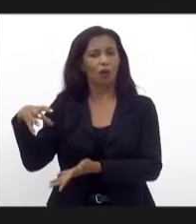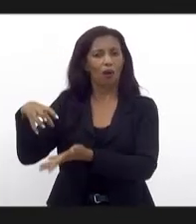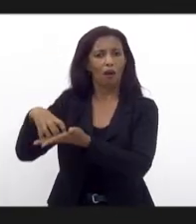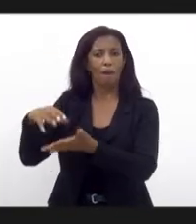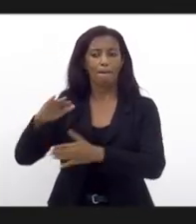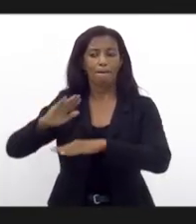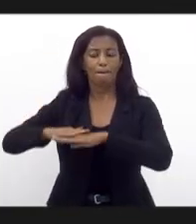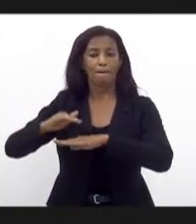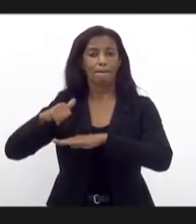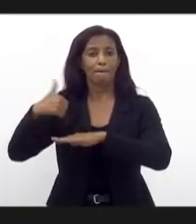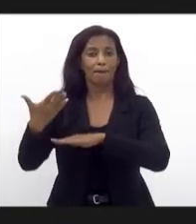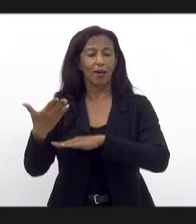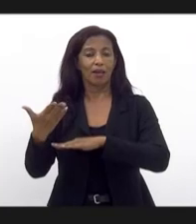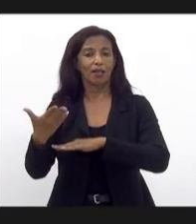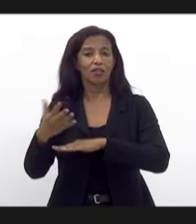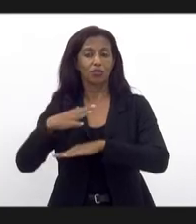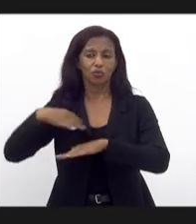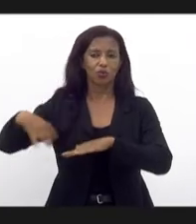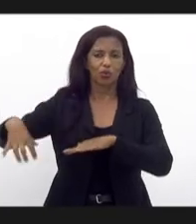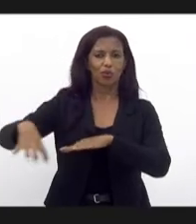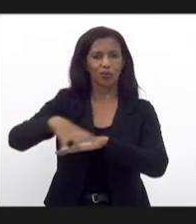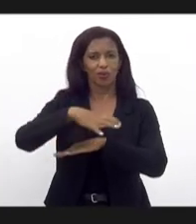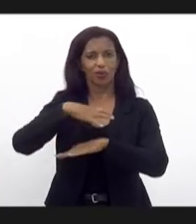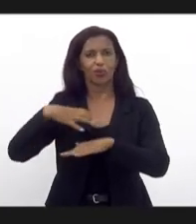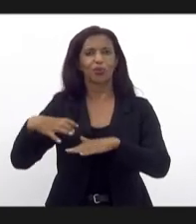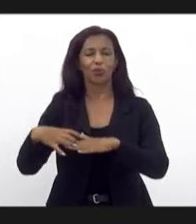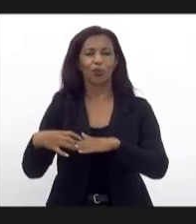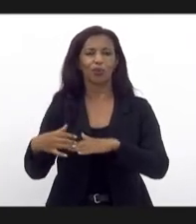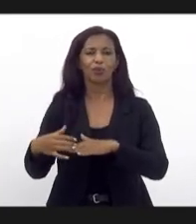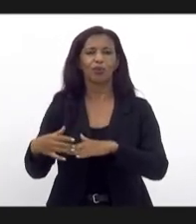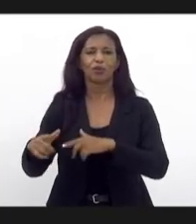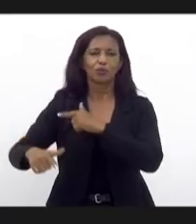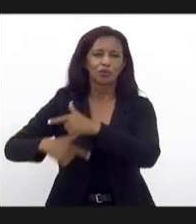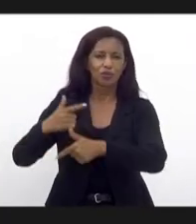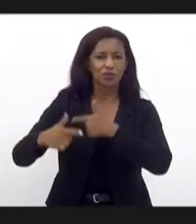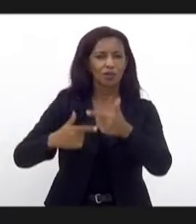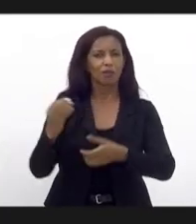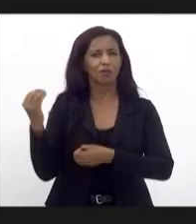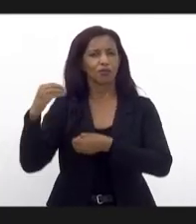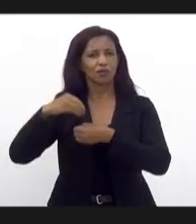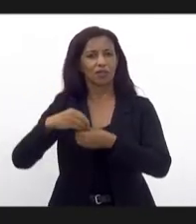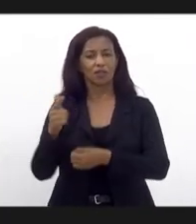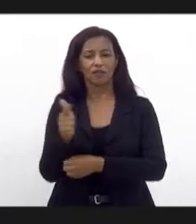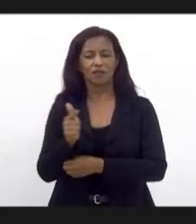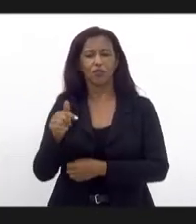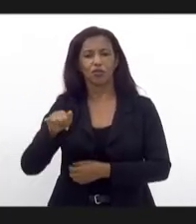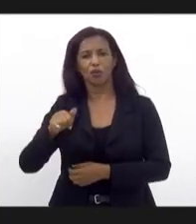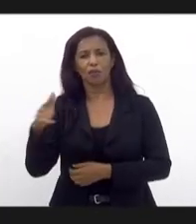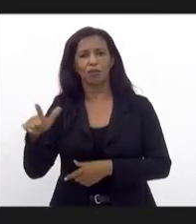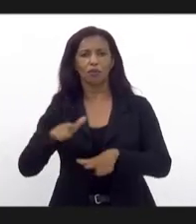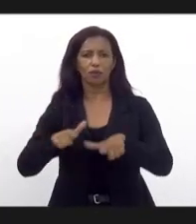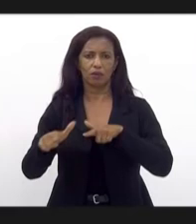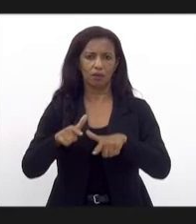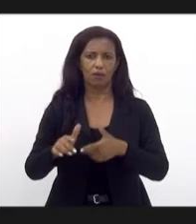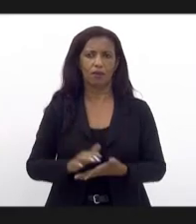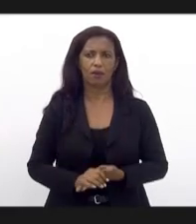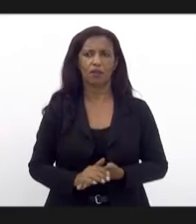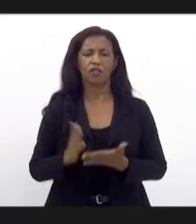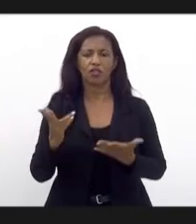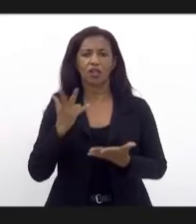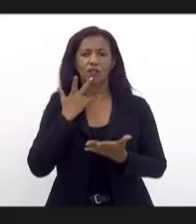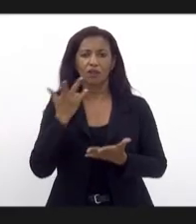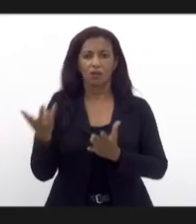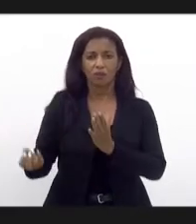mais empregos no seu entorno, das atividades que ali são exercidas, são 22 mil empregos. E já que